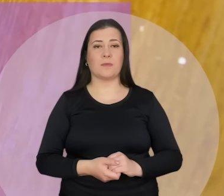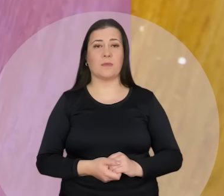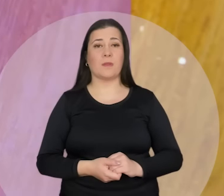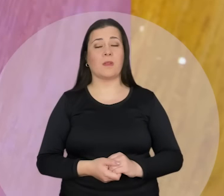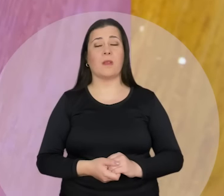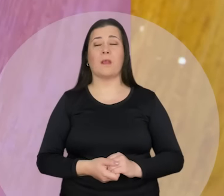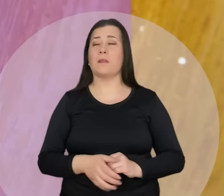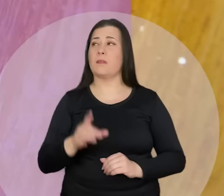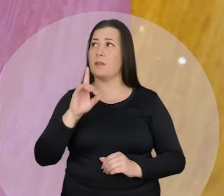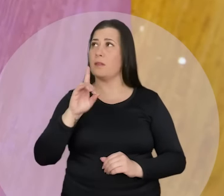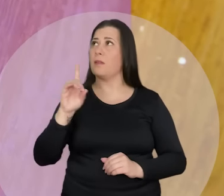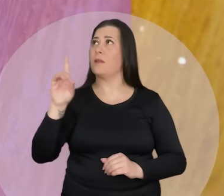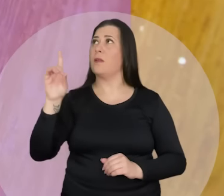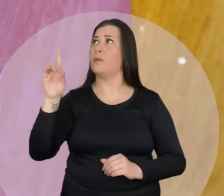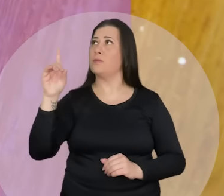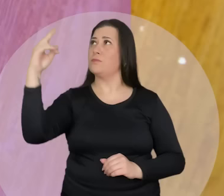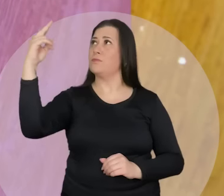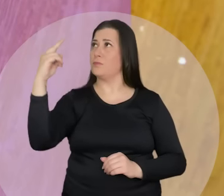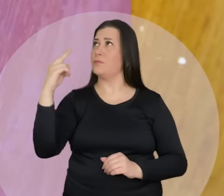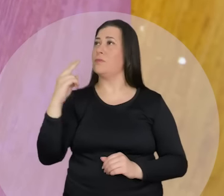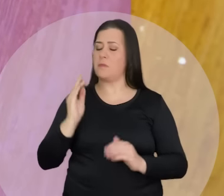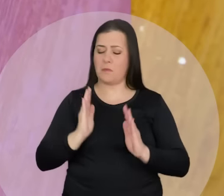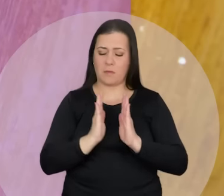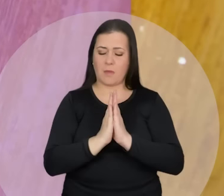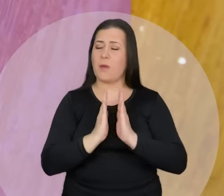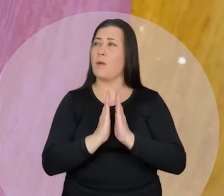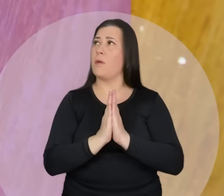Escuta, Deus, a minha